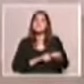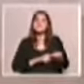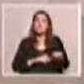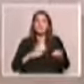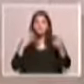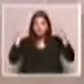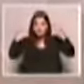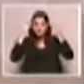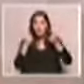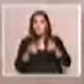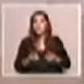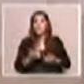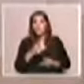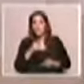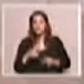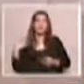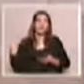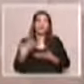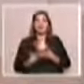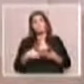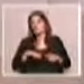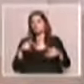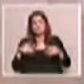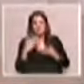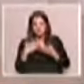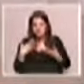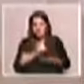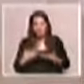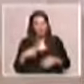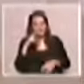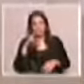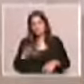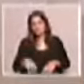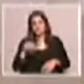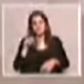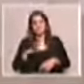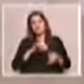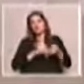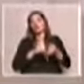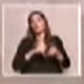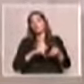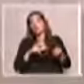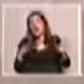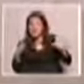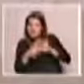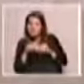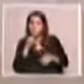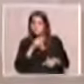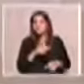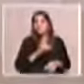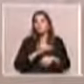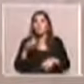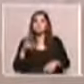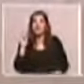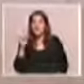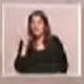muito que haja estudos feitos, eu pelo menos nunca a vi. Mas portanto, a associação poderia ser isso, quer dizer, um consumo exagerado ao longo